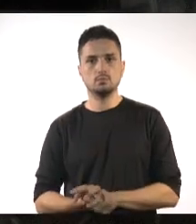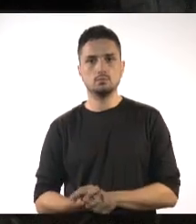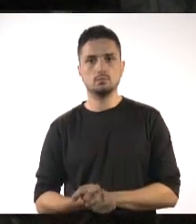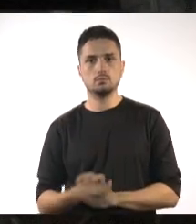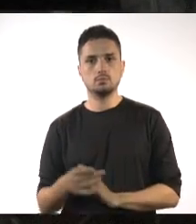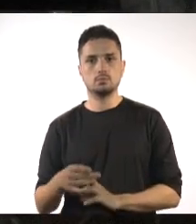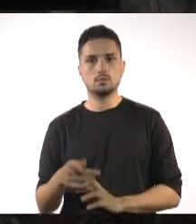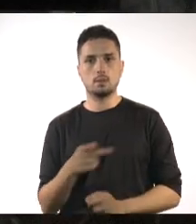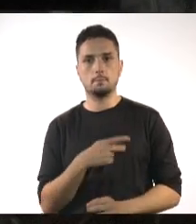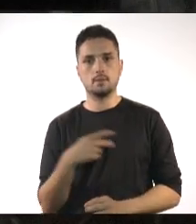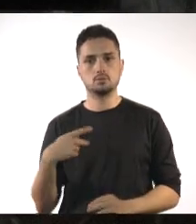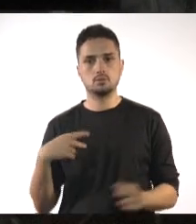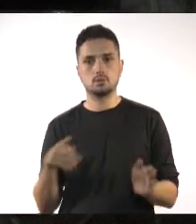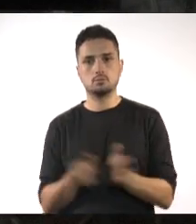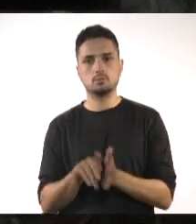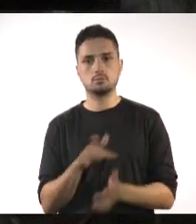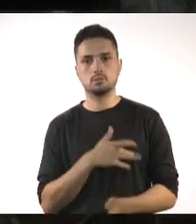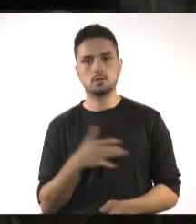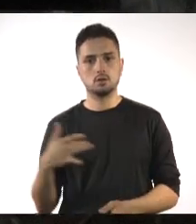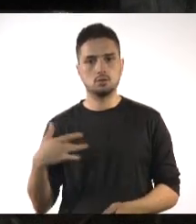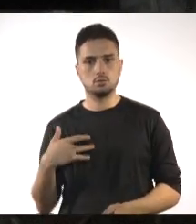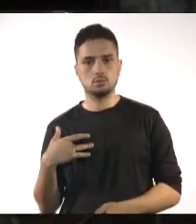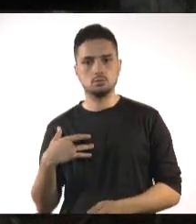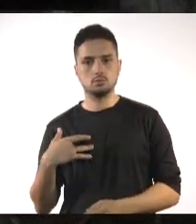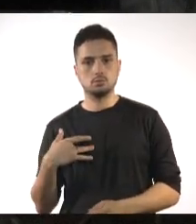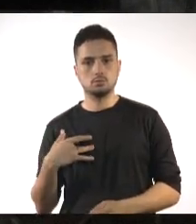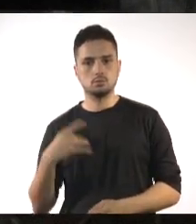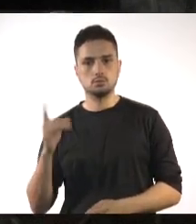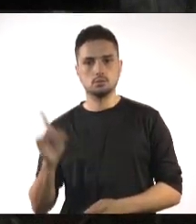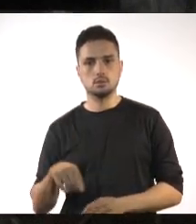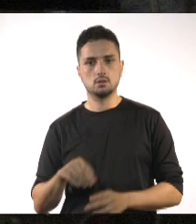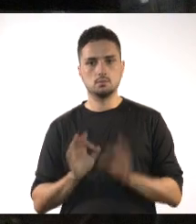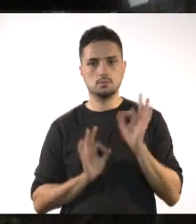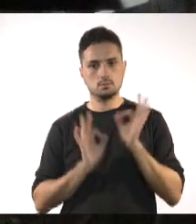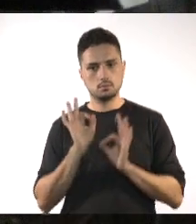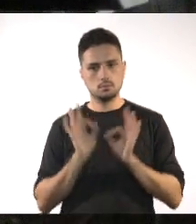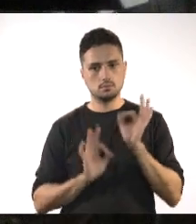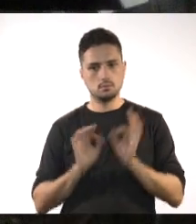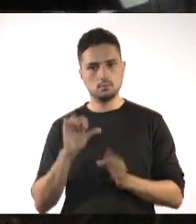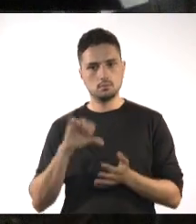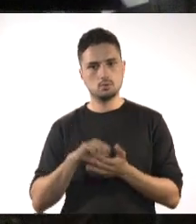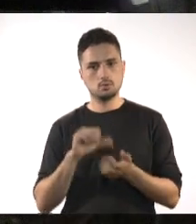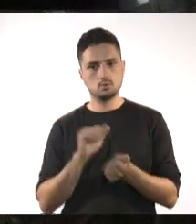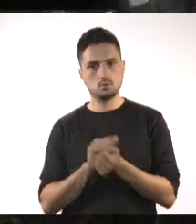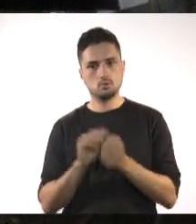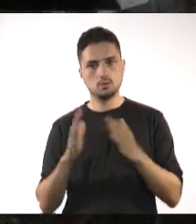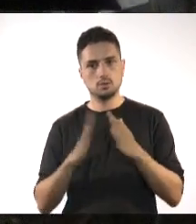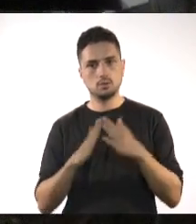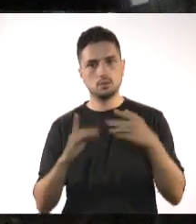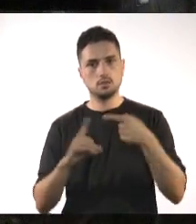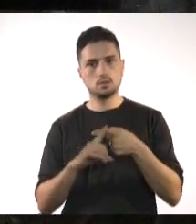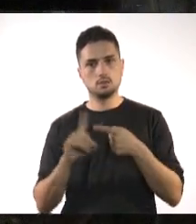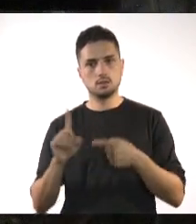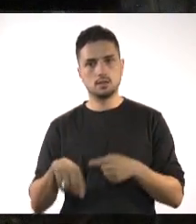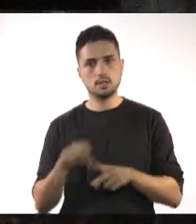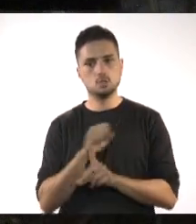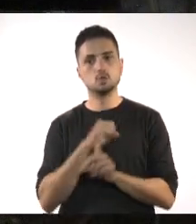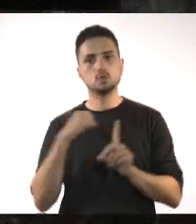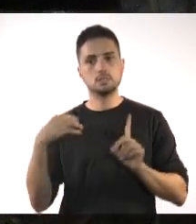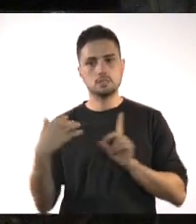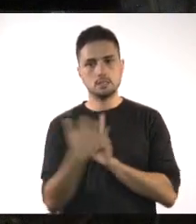da Saúde é um organismo ligado à igreja, é uma pastoral